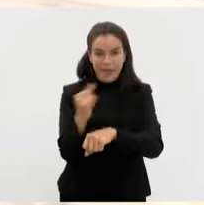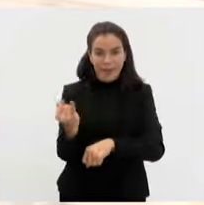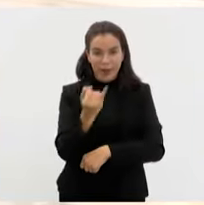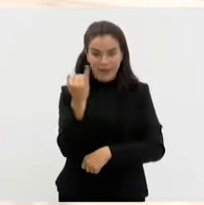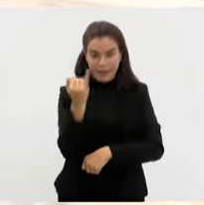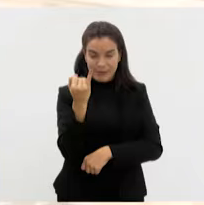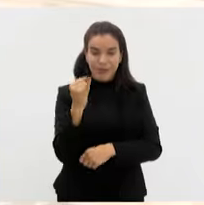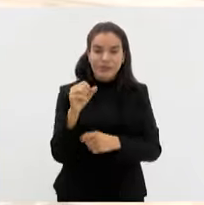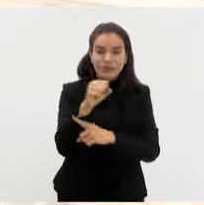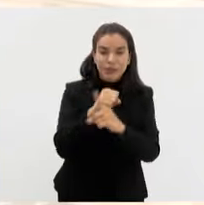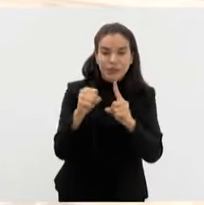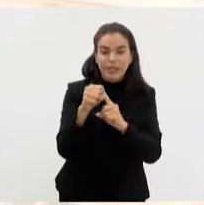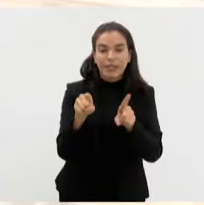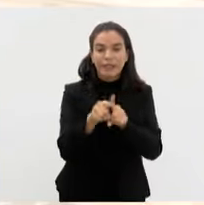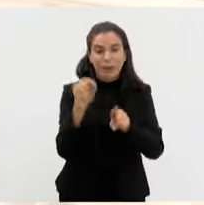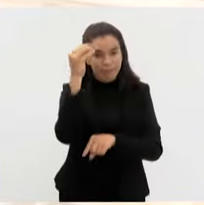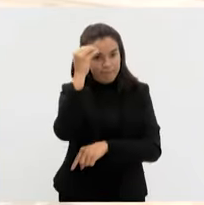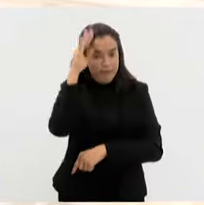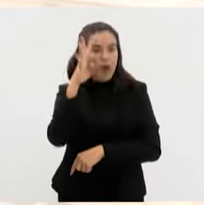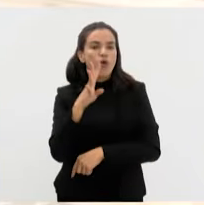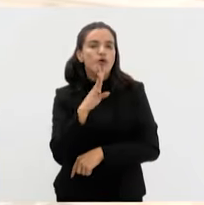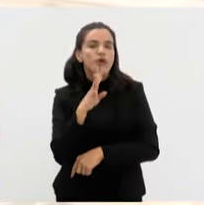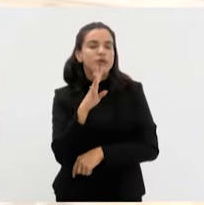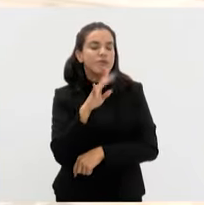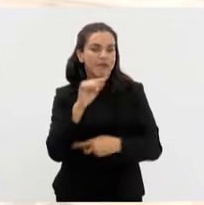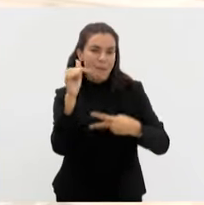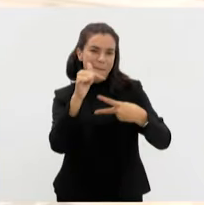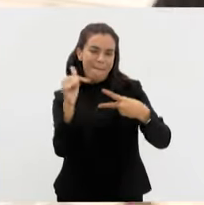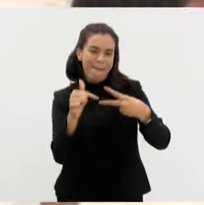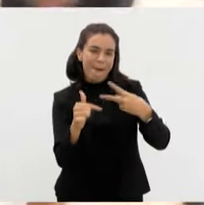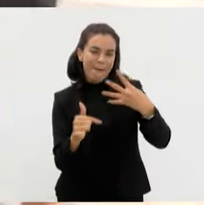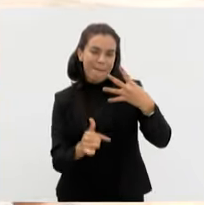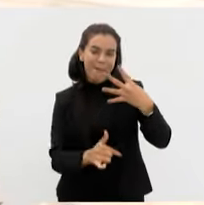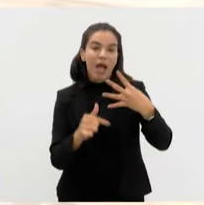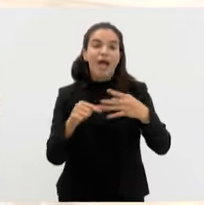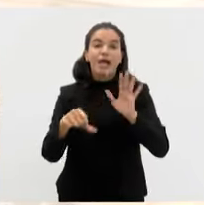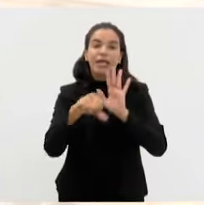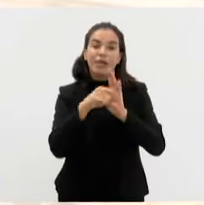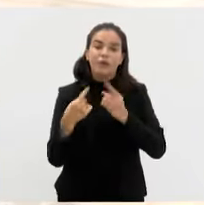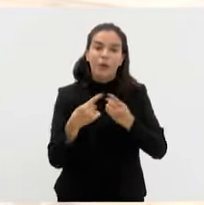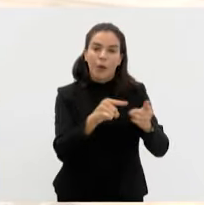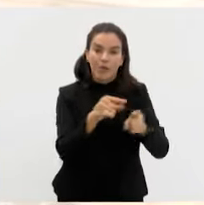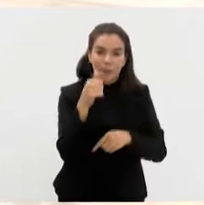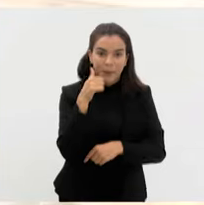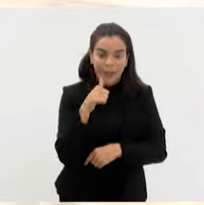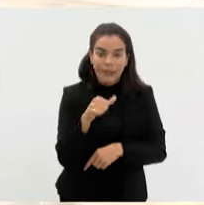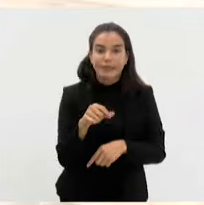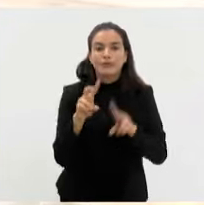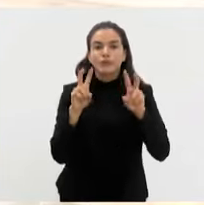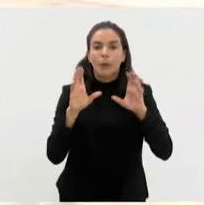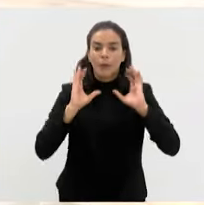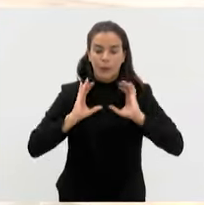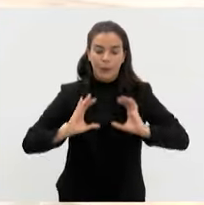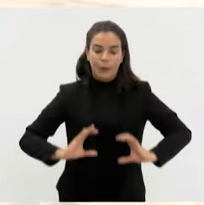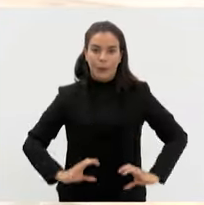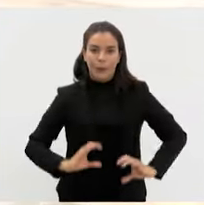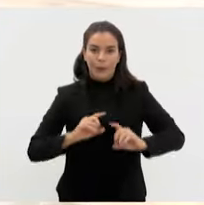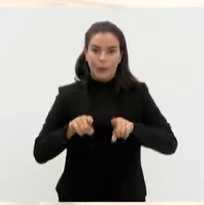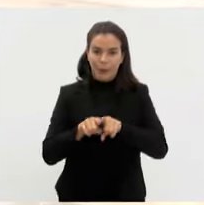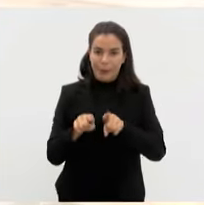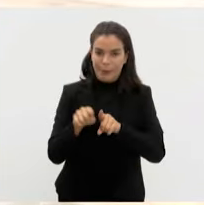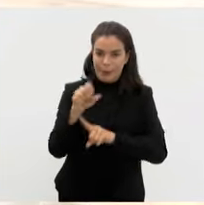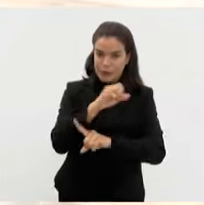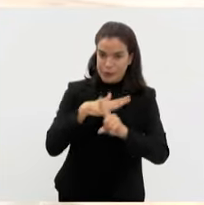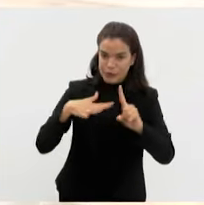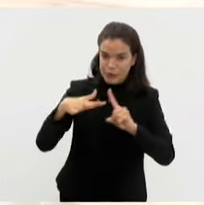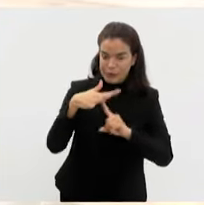para que a sociedade tenha conhecimento sobre vários tipos de crimes que são cometidos contra as mulheres em relação ao comportamento ao longo da sua série